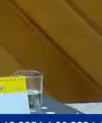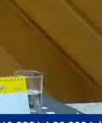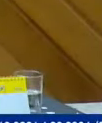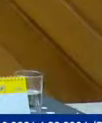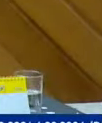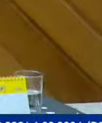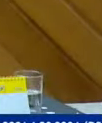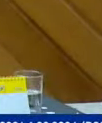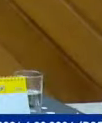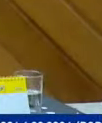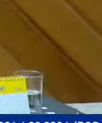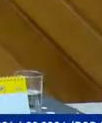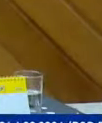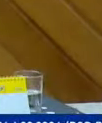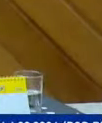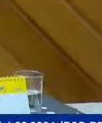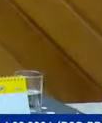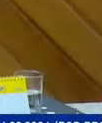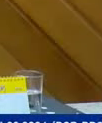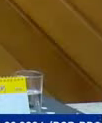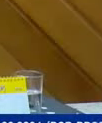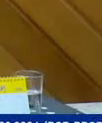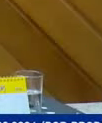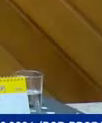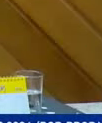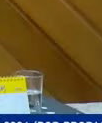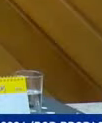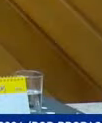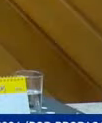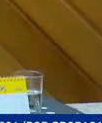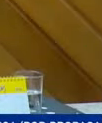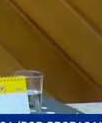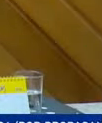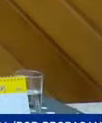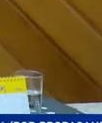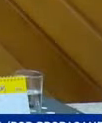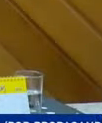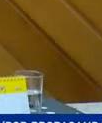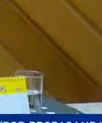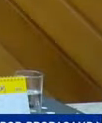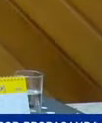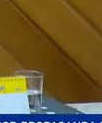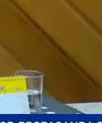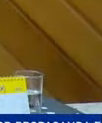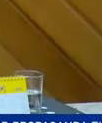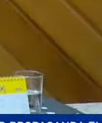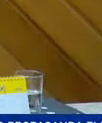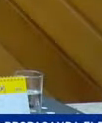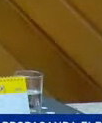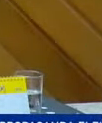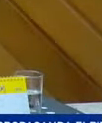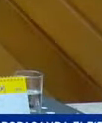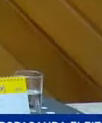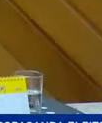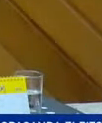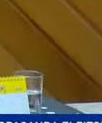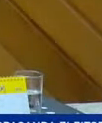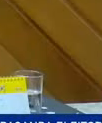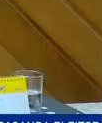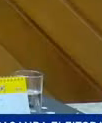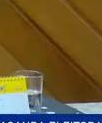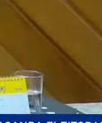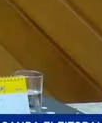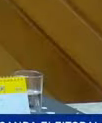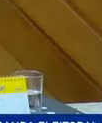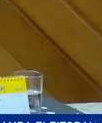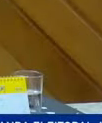realização às expensas de partido político de reuniões de iniciativa de sociedade civil. O 7º,